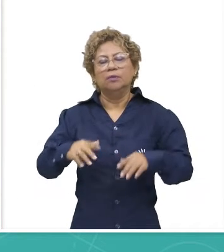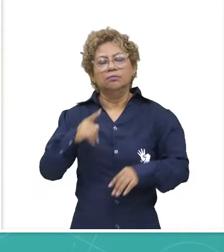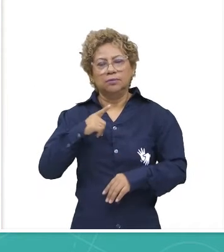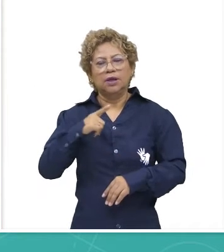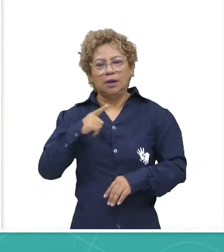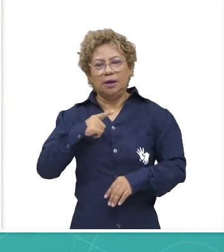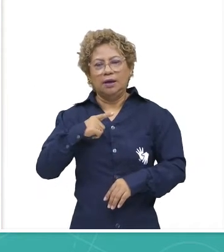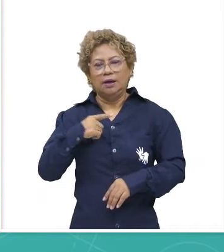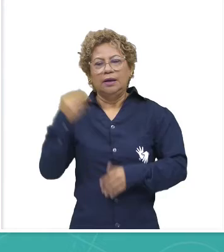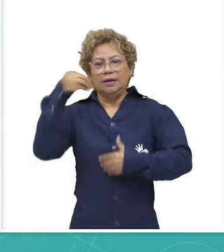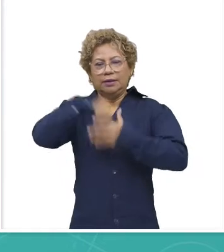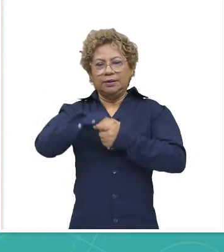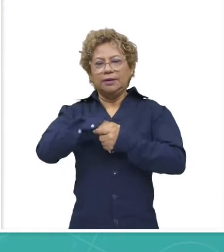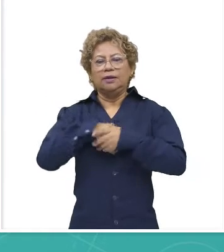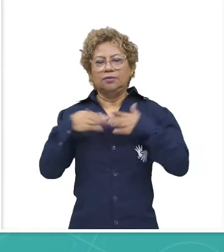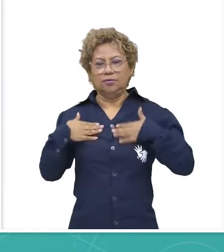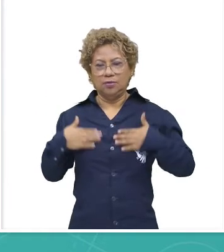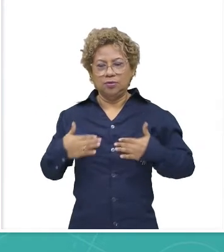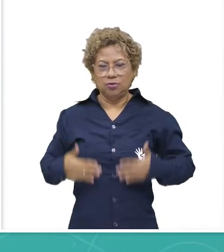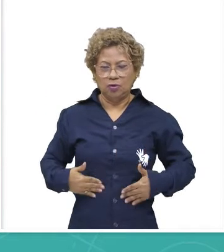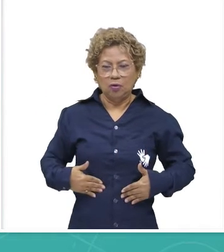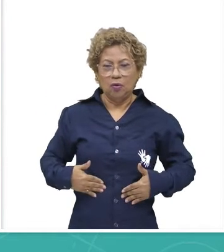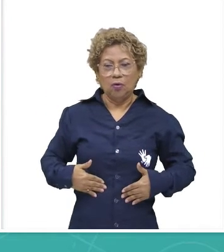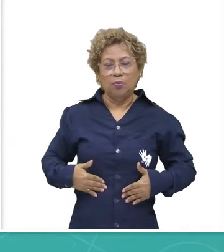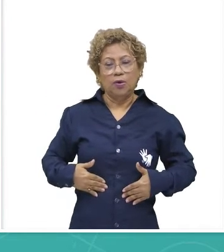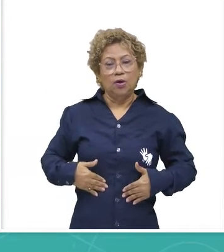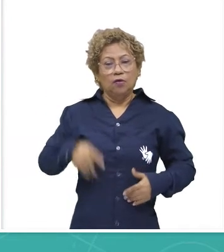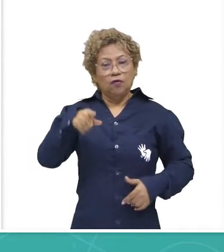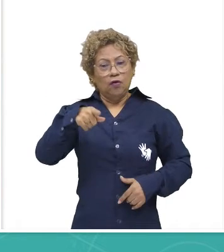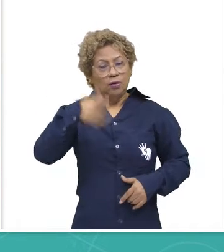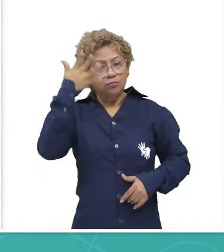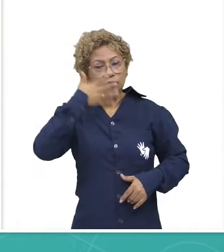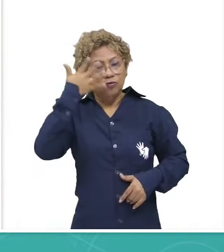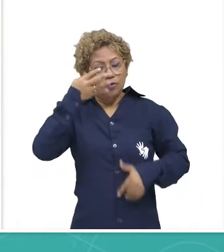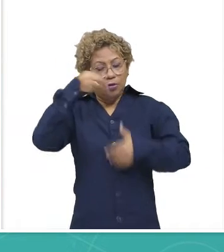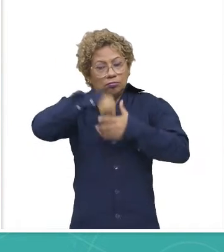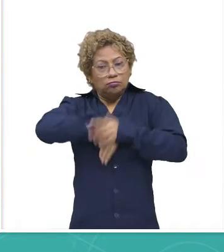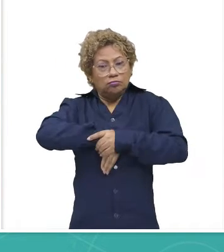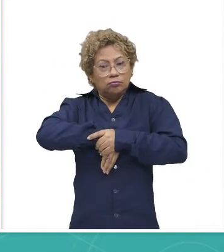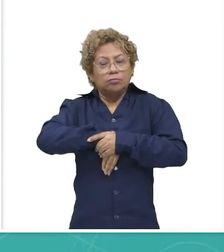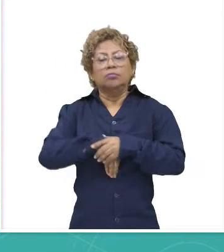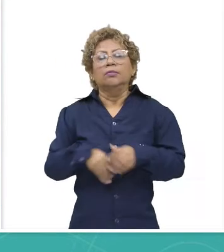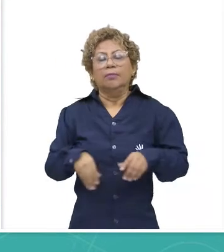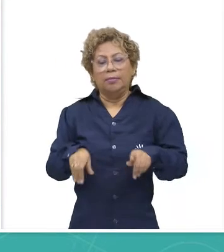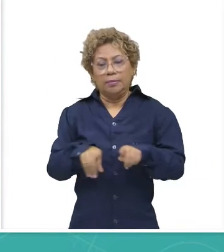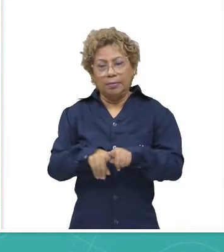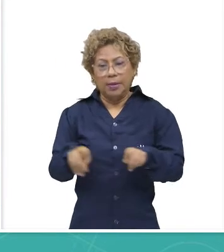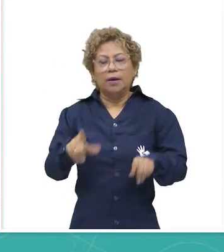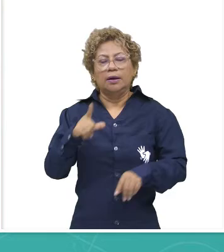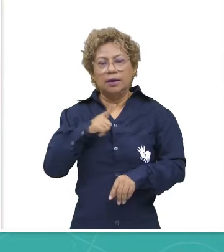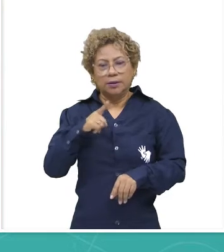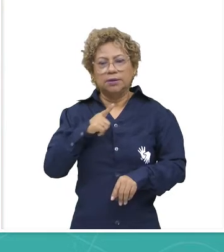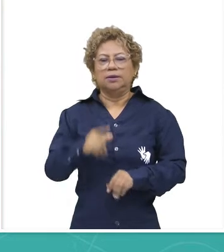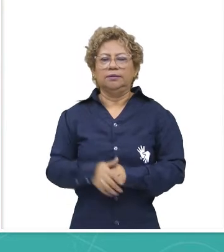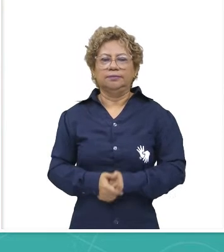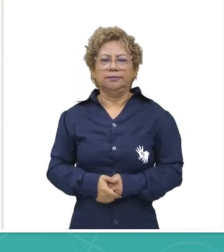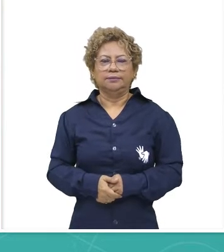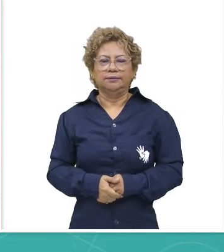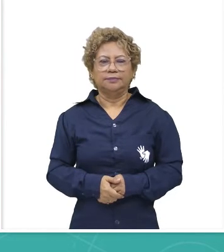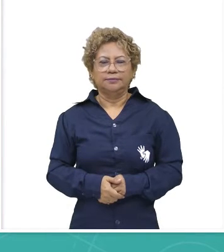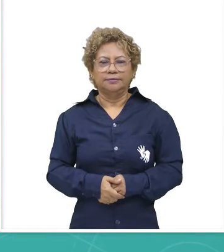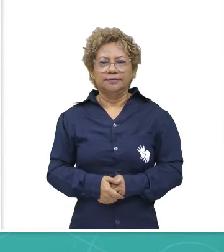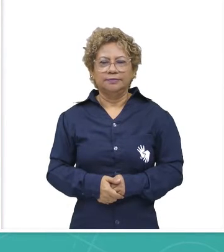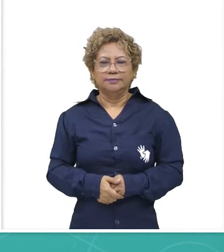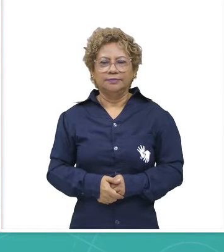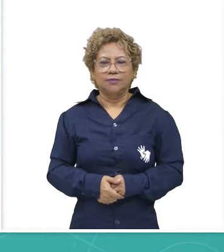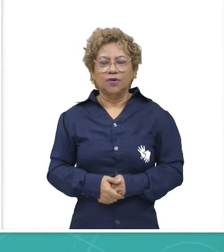Quando você se movimenta, você não vê o ar, mas ele está ali exercendo pressão também sobre o seu corpo. Vamos